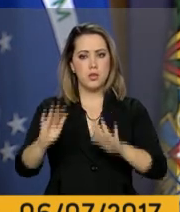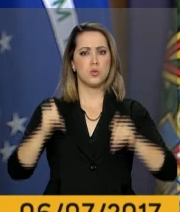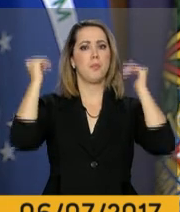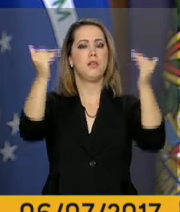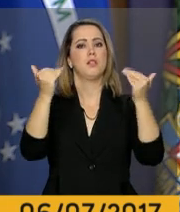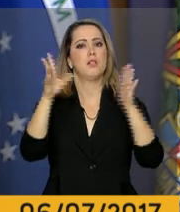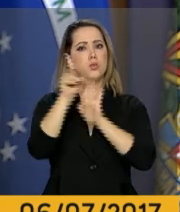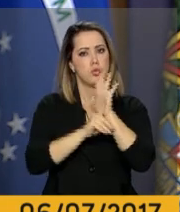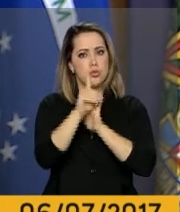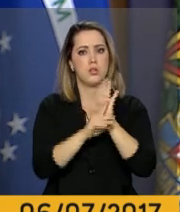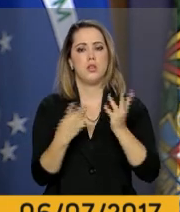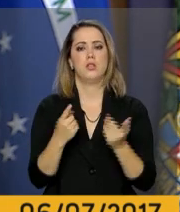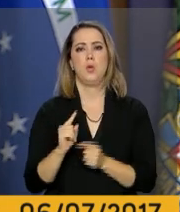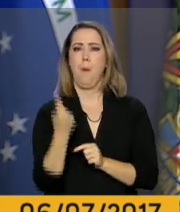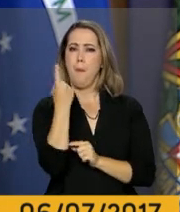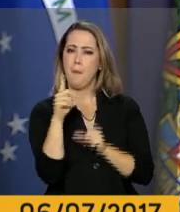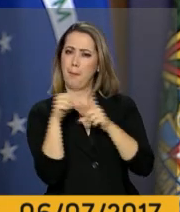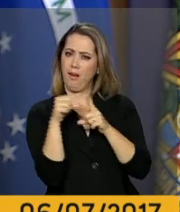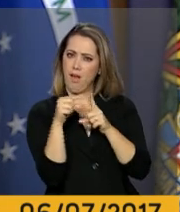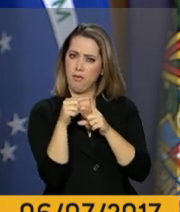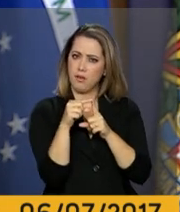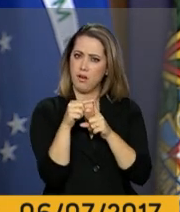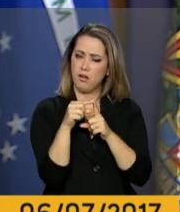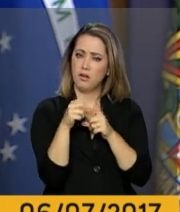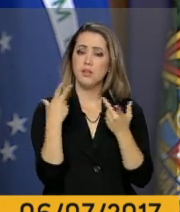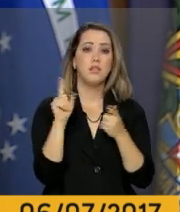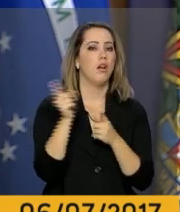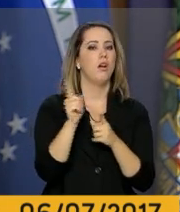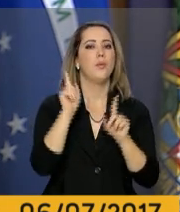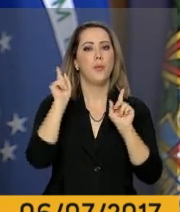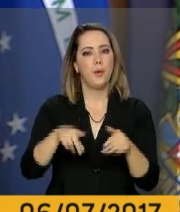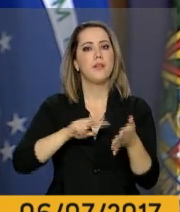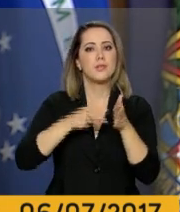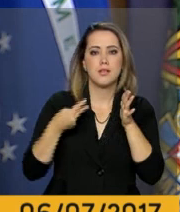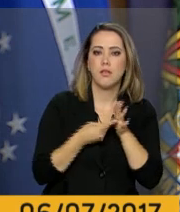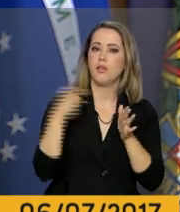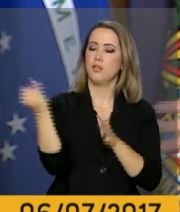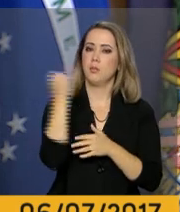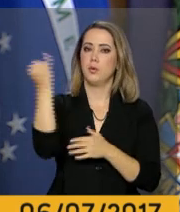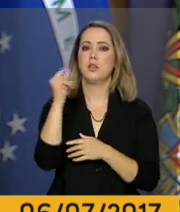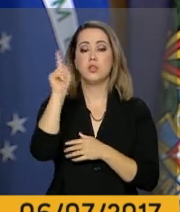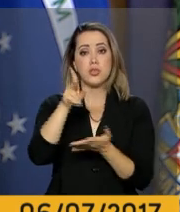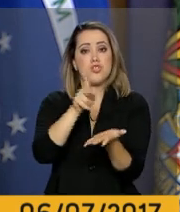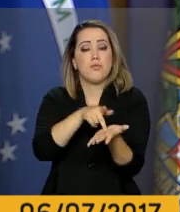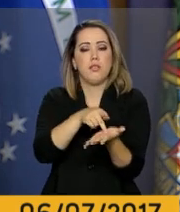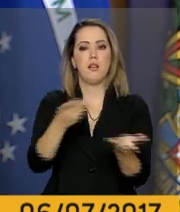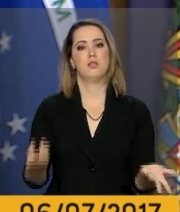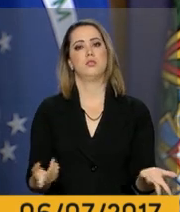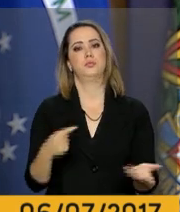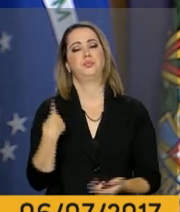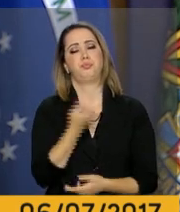de direito não é apenas uma palavra uma formulação ela deve ser uma realidade por isso que eu uso